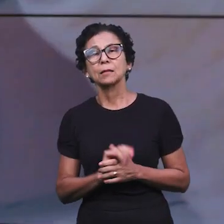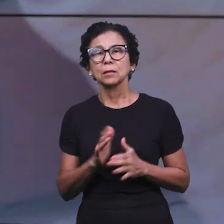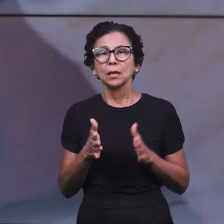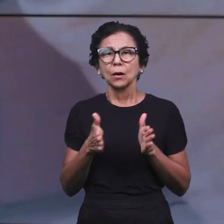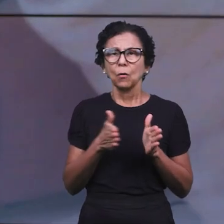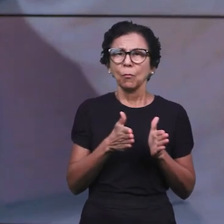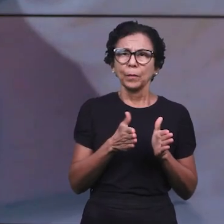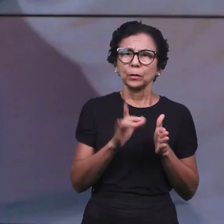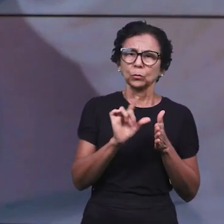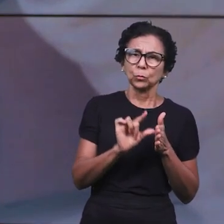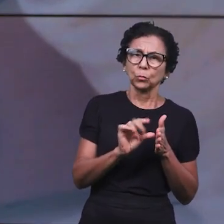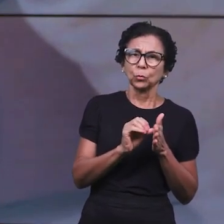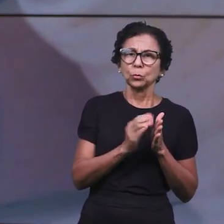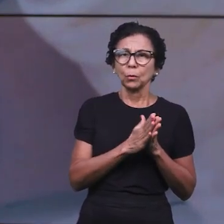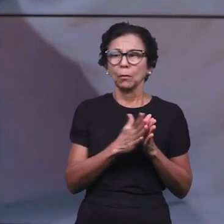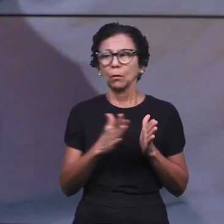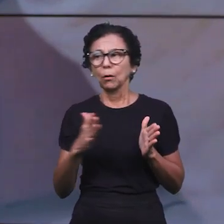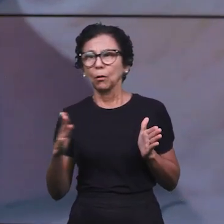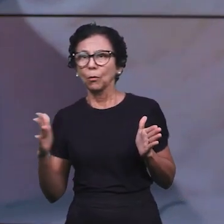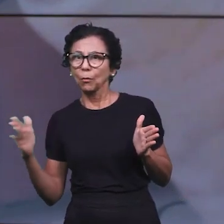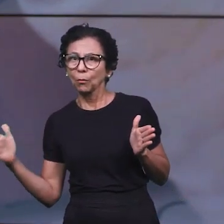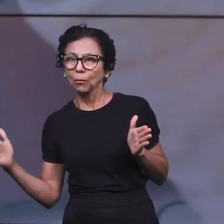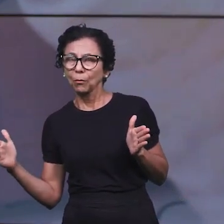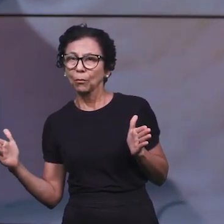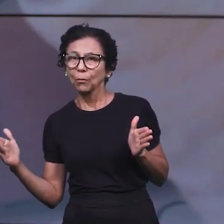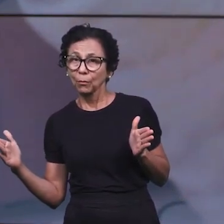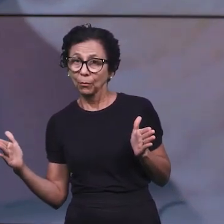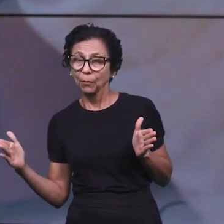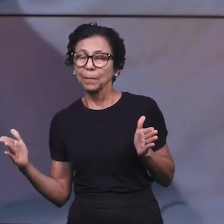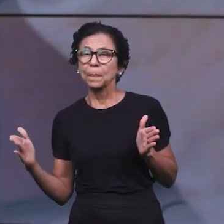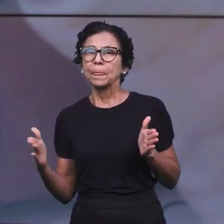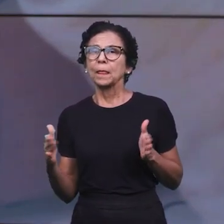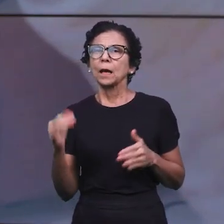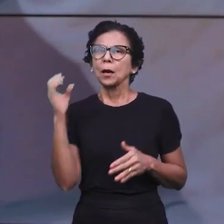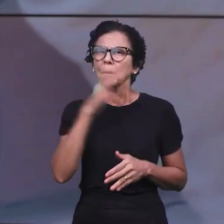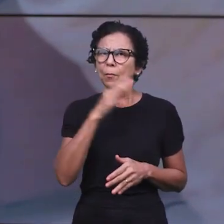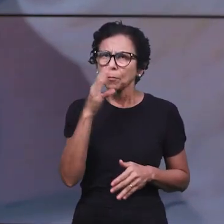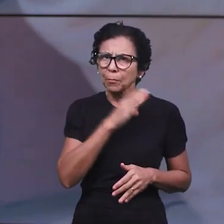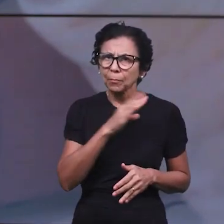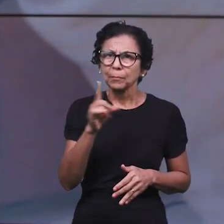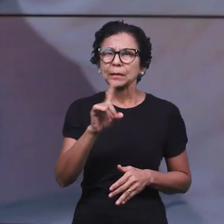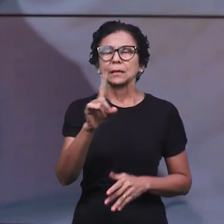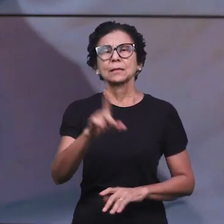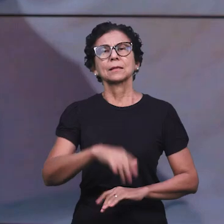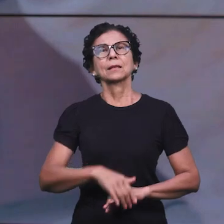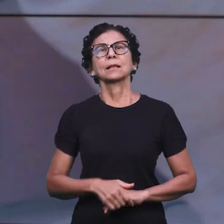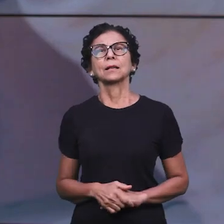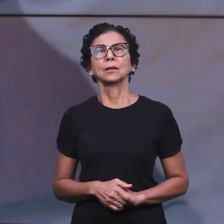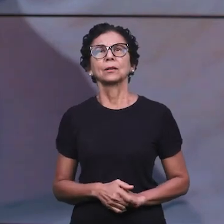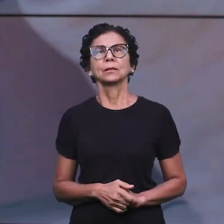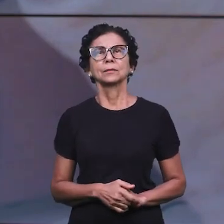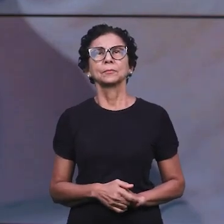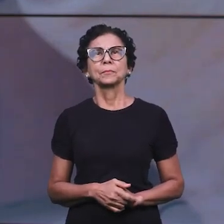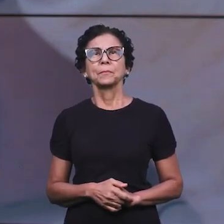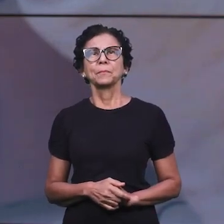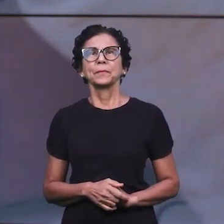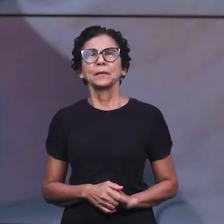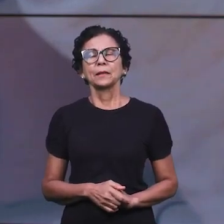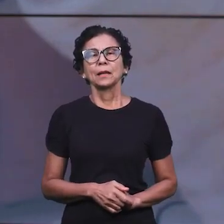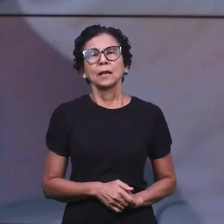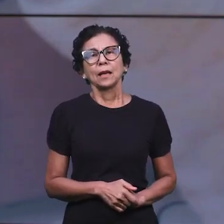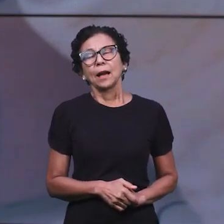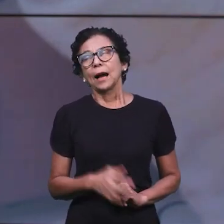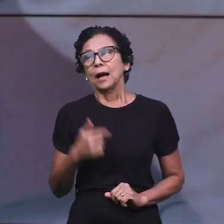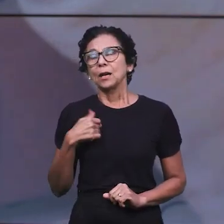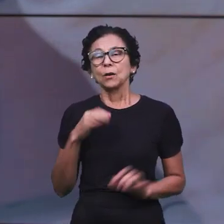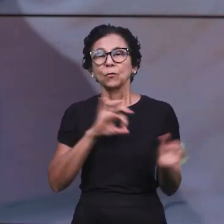para você que vale a pena. Então, não tenha pressa, não assista aqui o programa Foco nos Concursos achando que assim, ó,